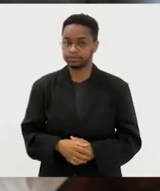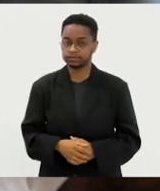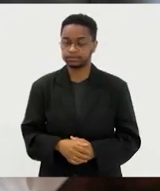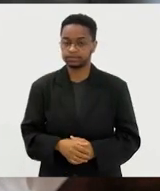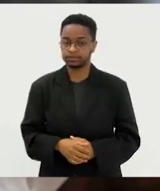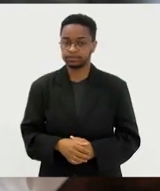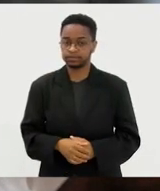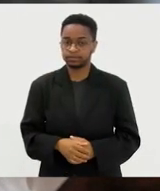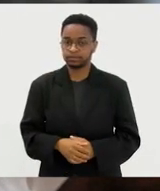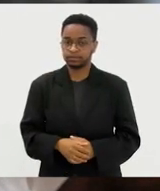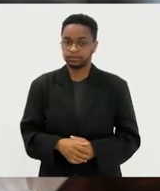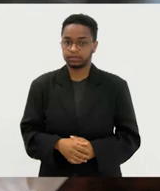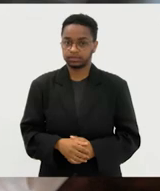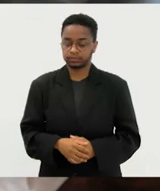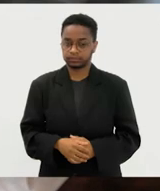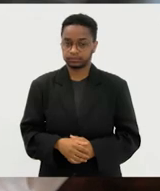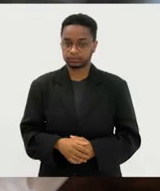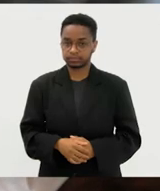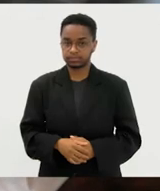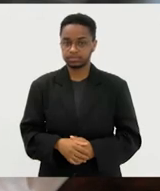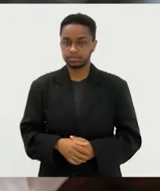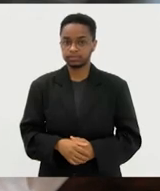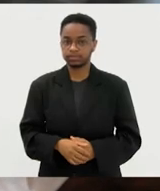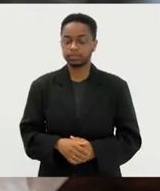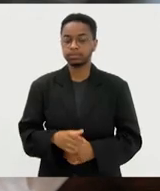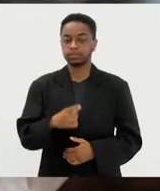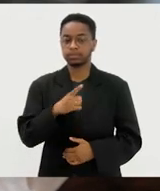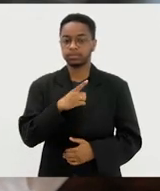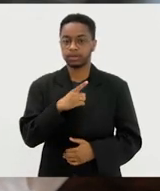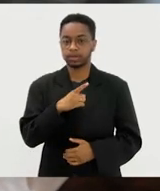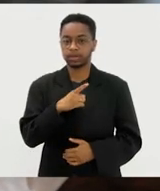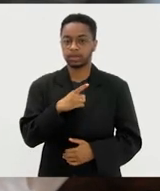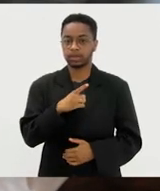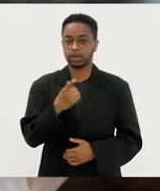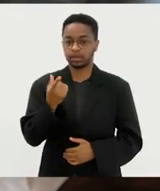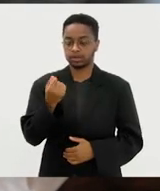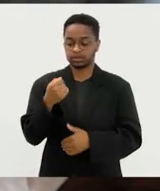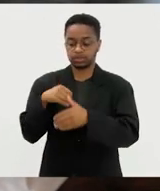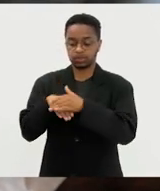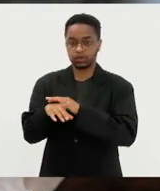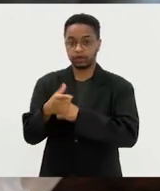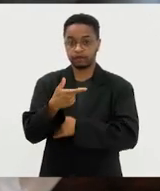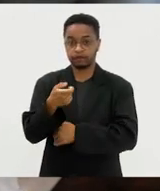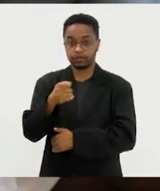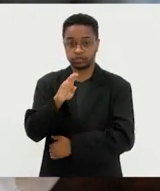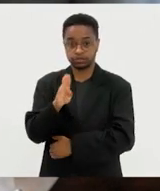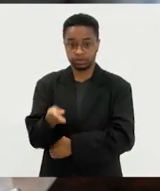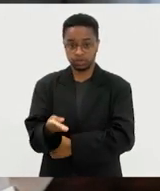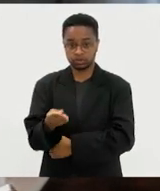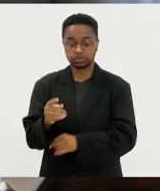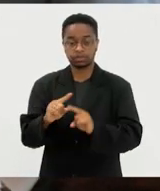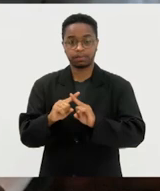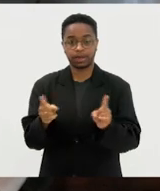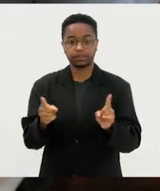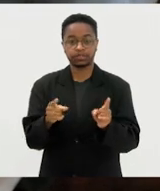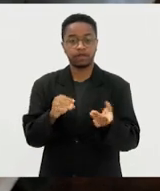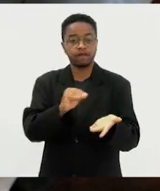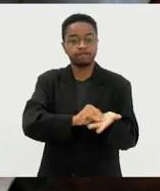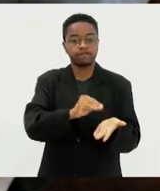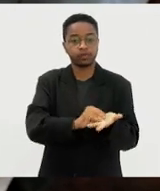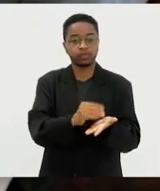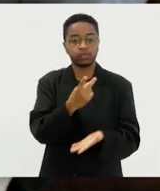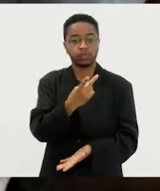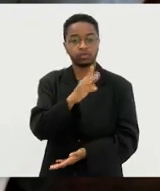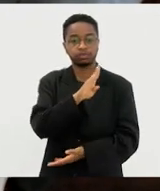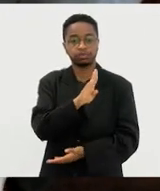ter uma disponibilidade de caixa de 20 bilhões e um déficit orçamentário de 2